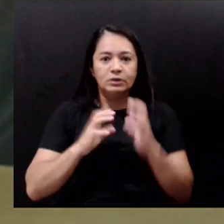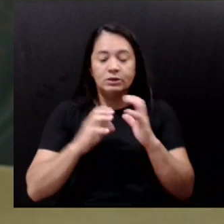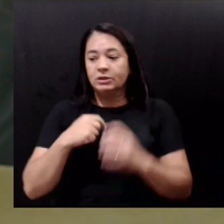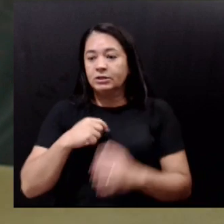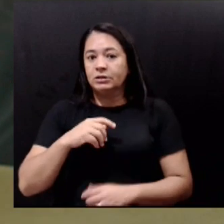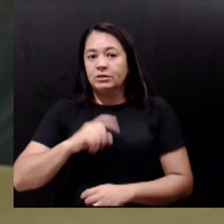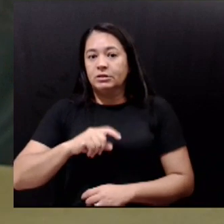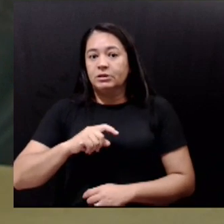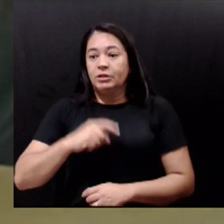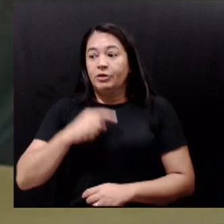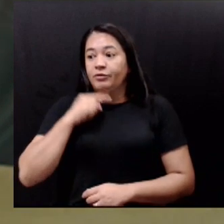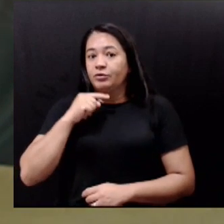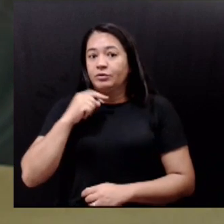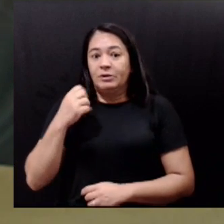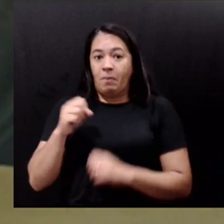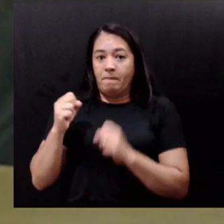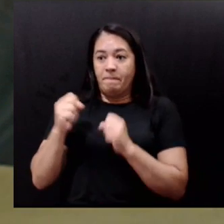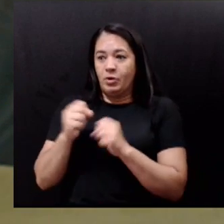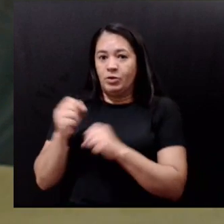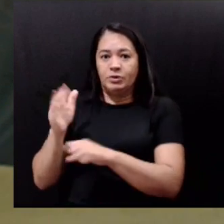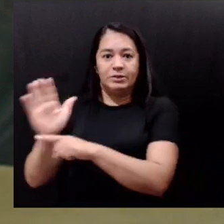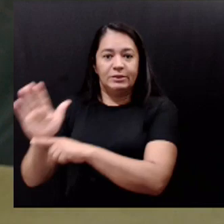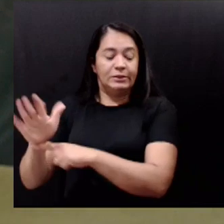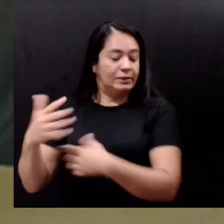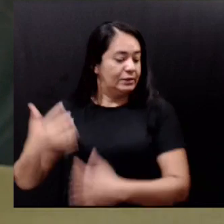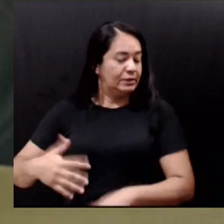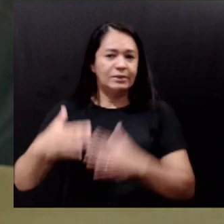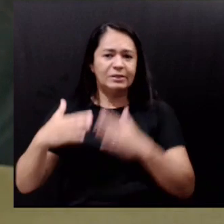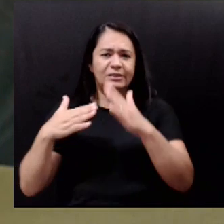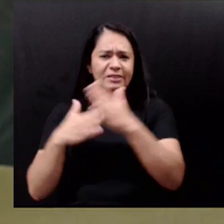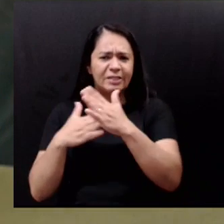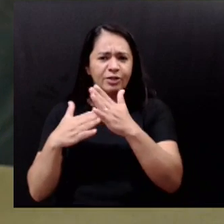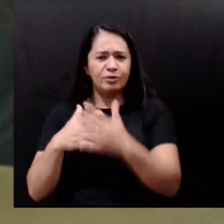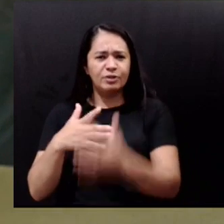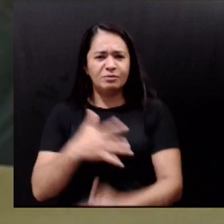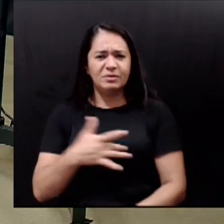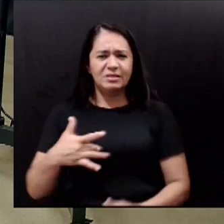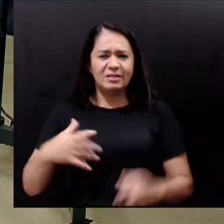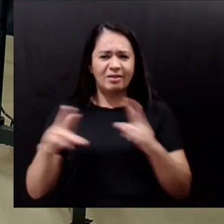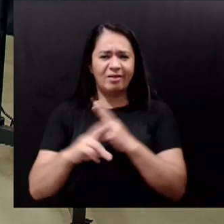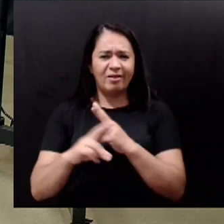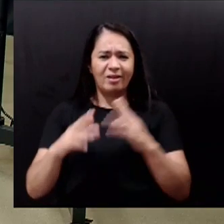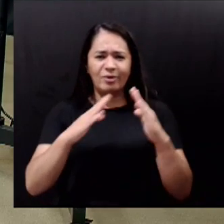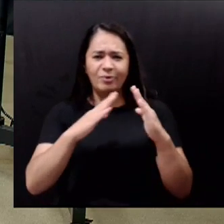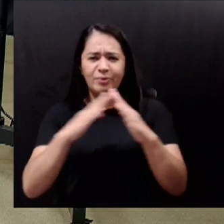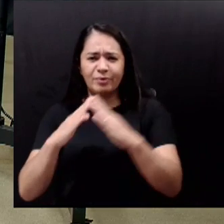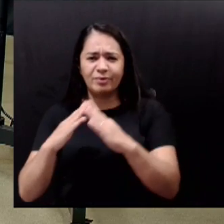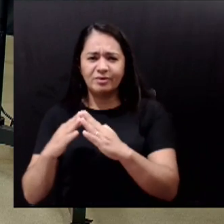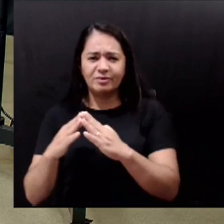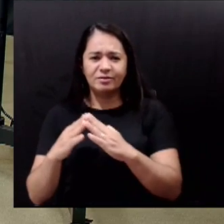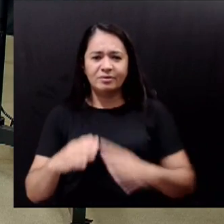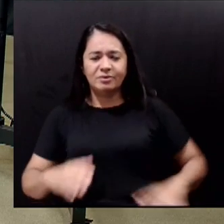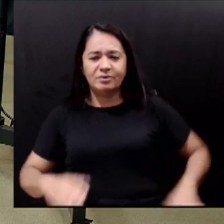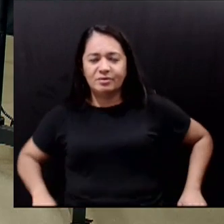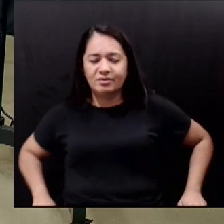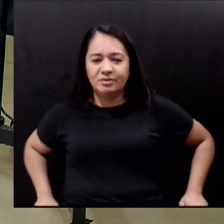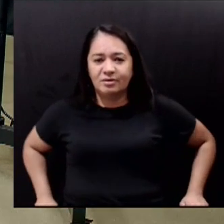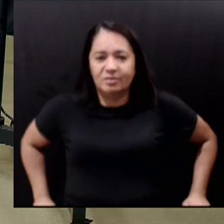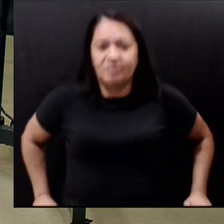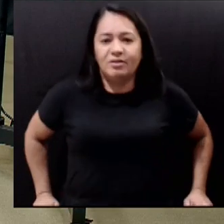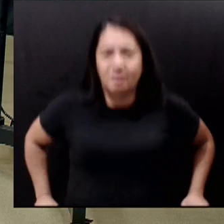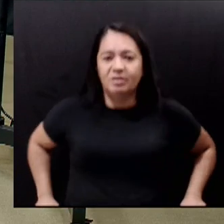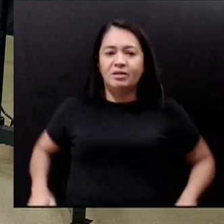intervir. Ixi, existe um limite saudável nessa relação com o vizinho? Ô, Fagner, qual que é a sua avaliação aí para a pergunta